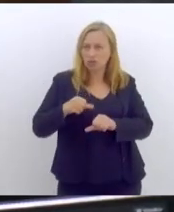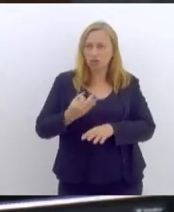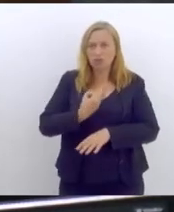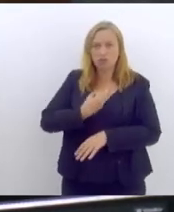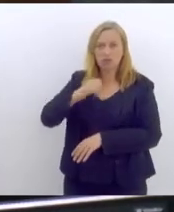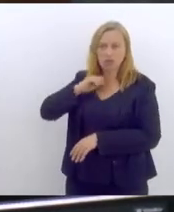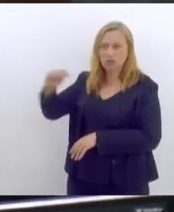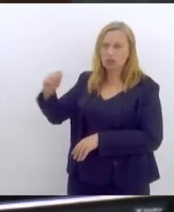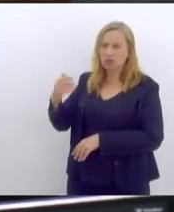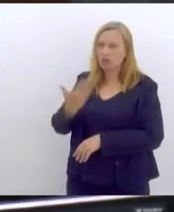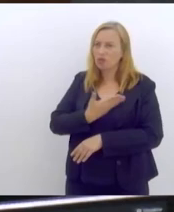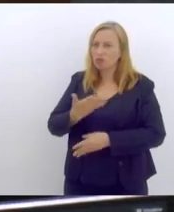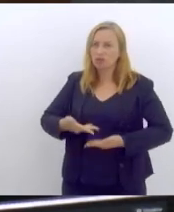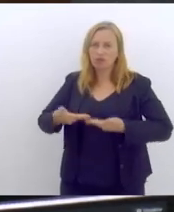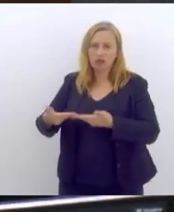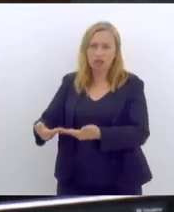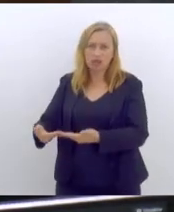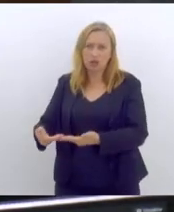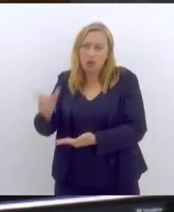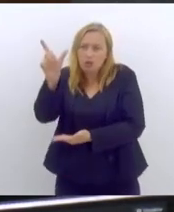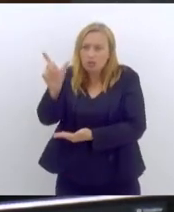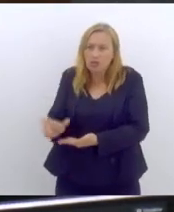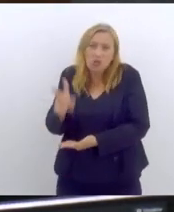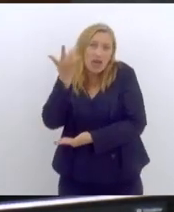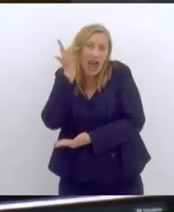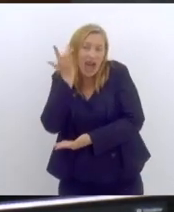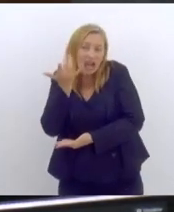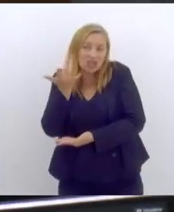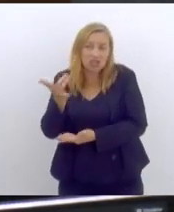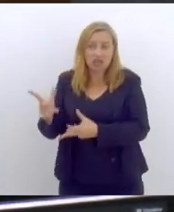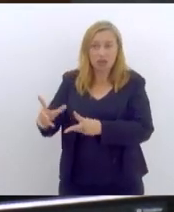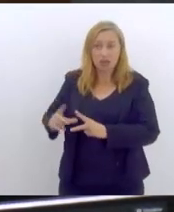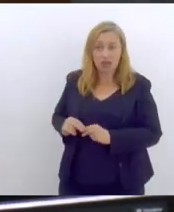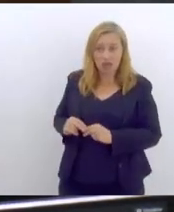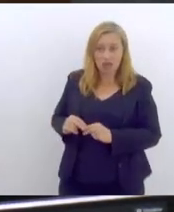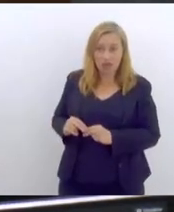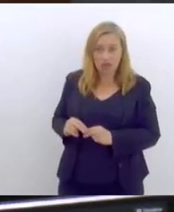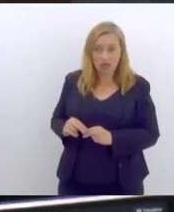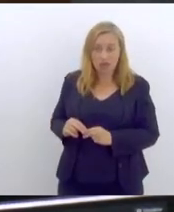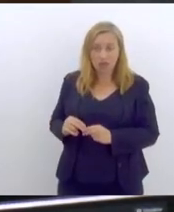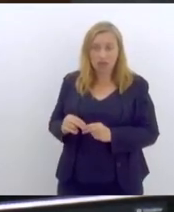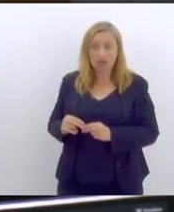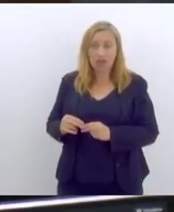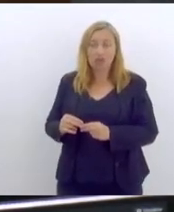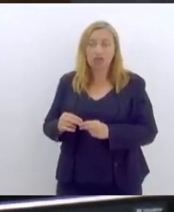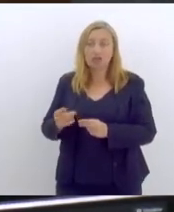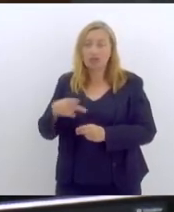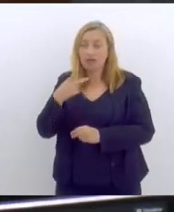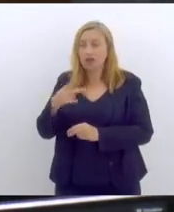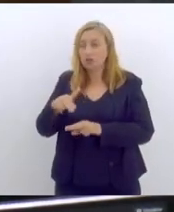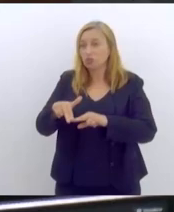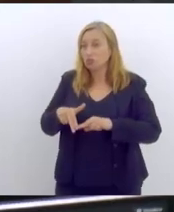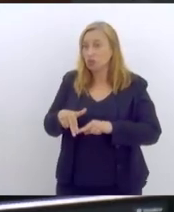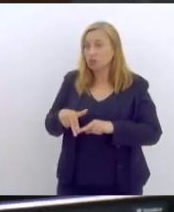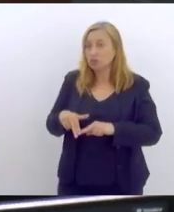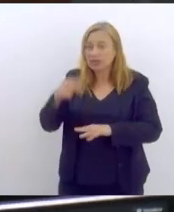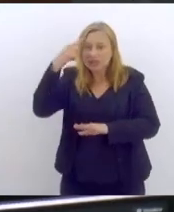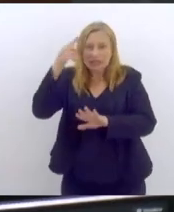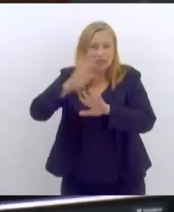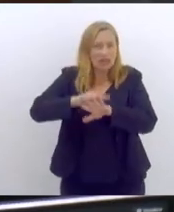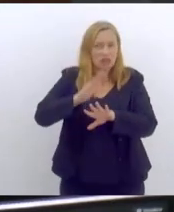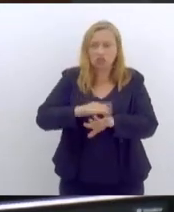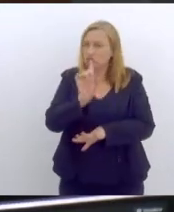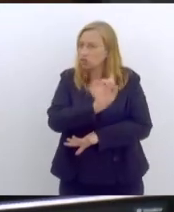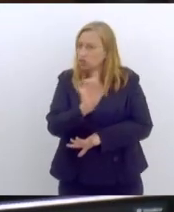que um colega está oferecendo a uma pessoa que ela acha que merece e apresenta motivos razoáveis. Então, motivo ideológico não